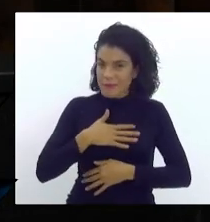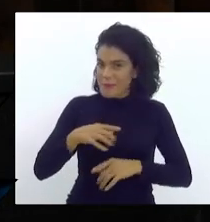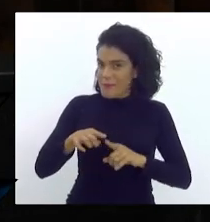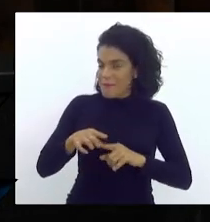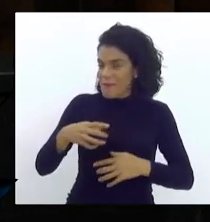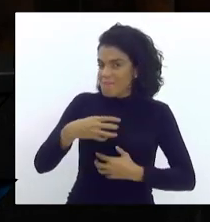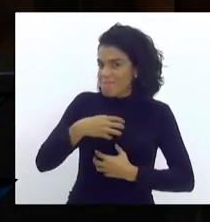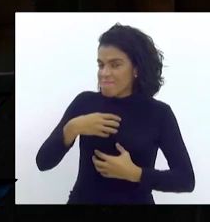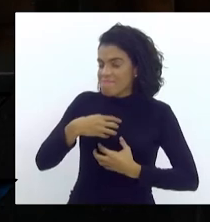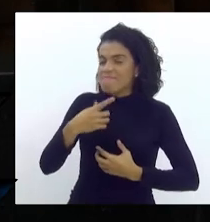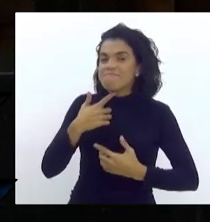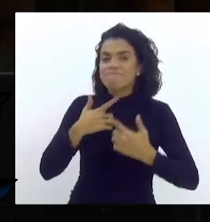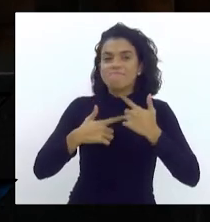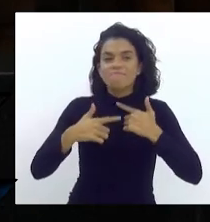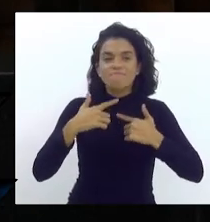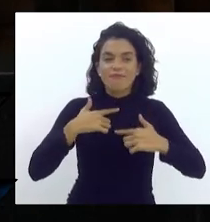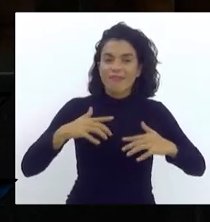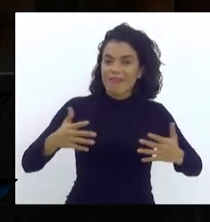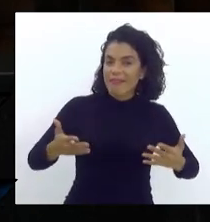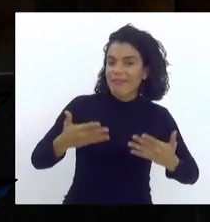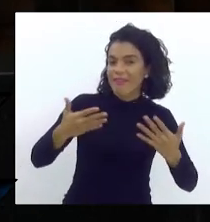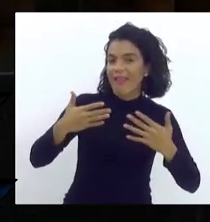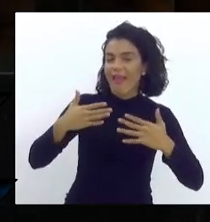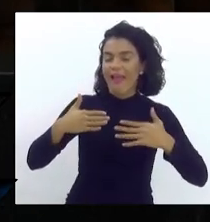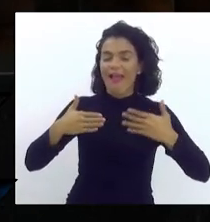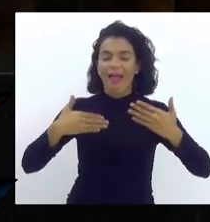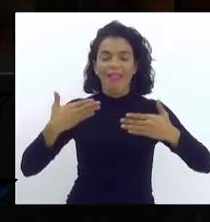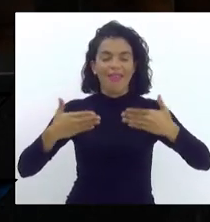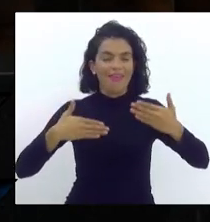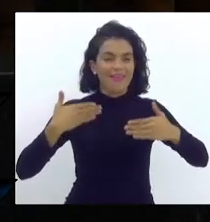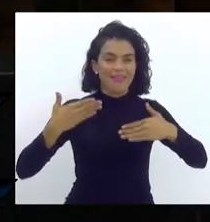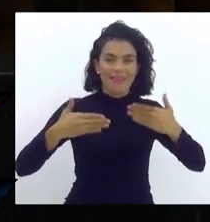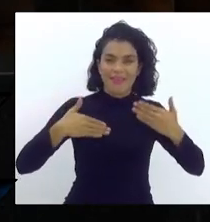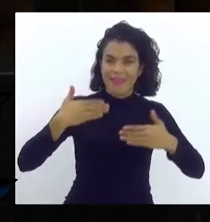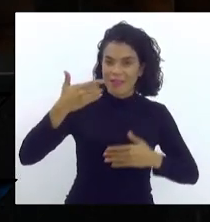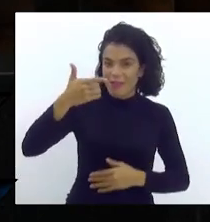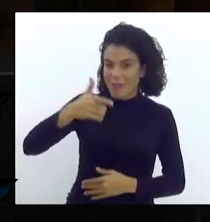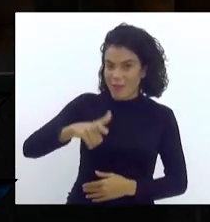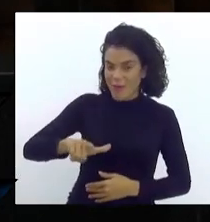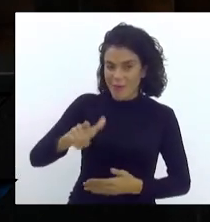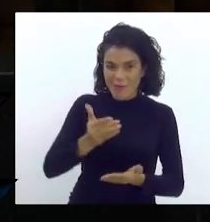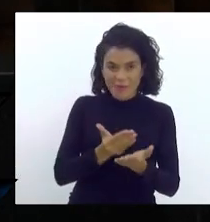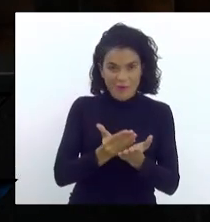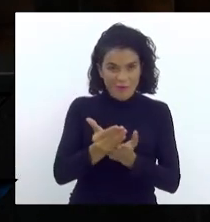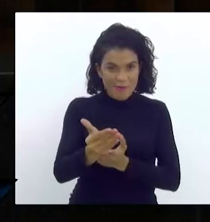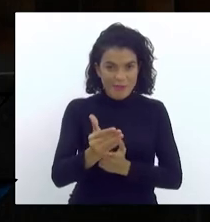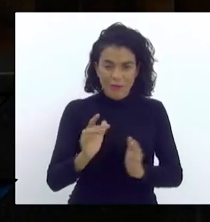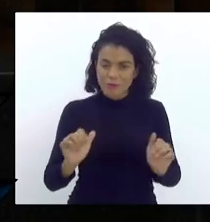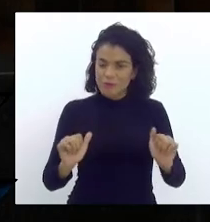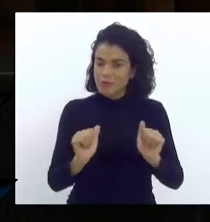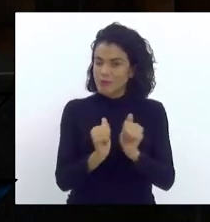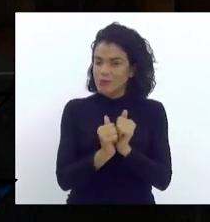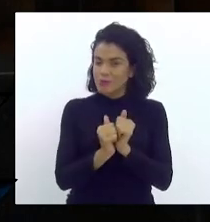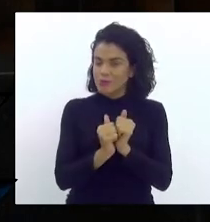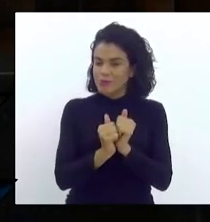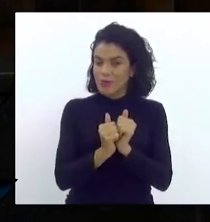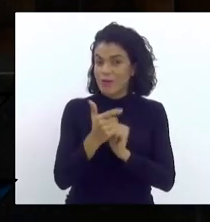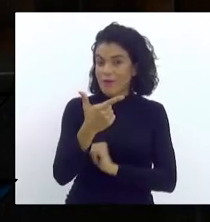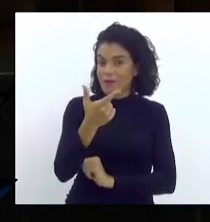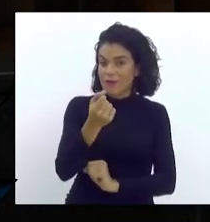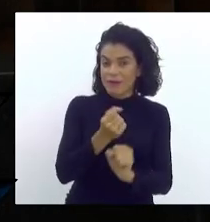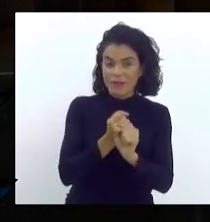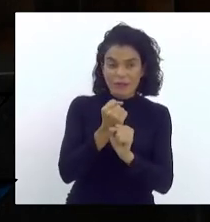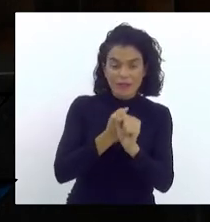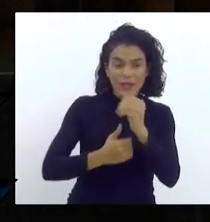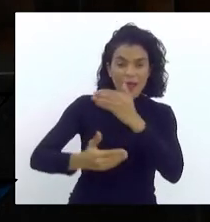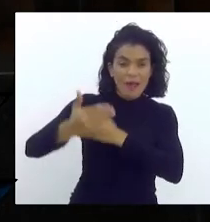motivação, da minha alegria e do meu ânimo de recomeçar. Apesar de estarmos aqui juntos há 20 anos